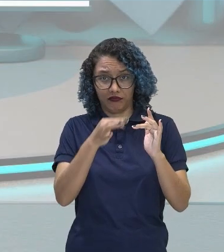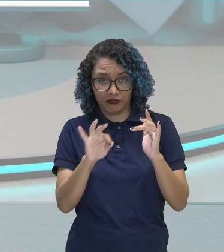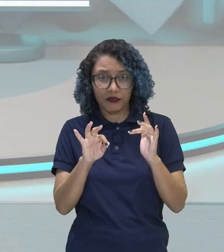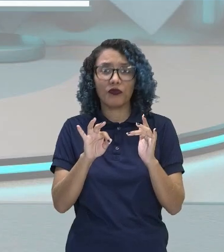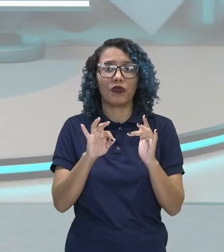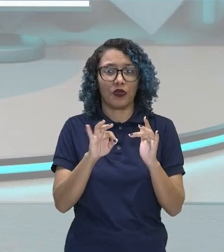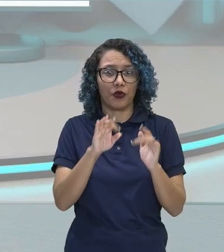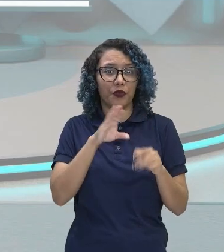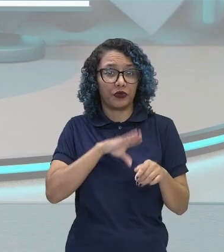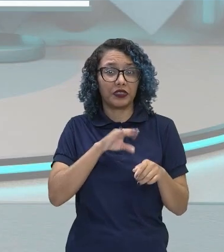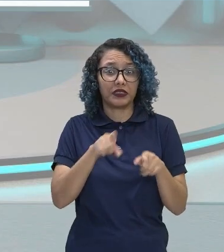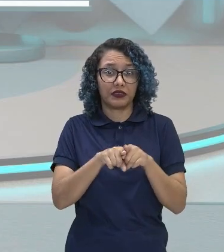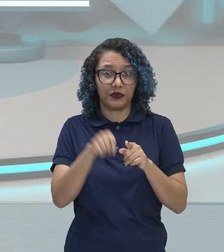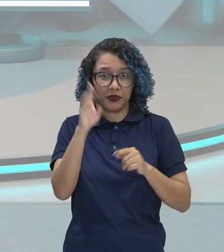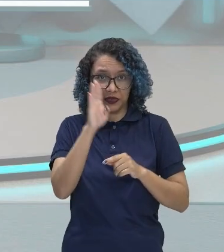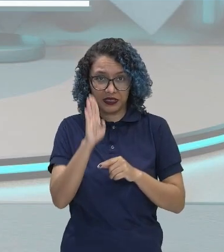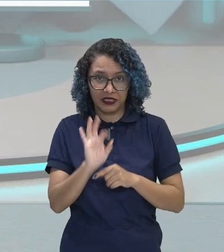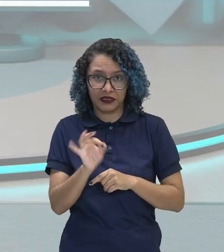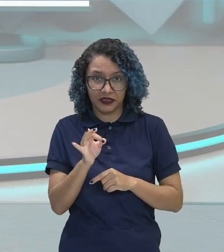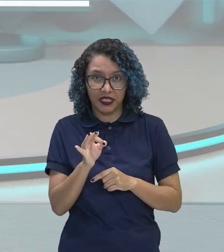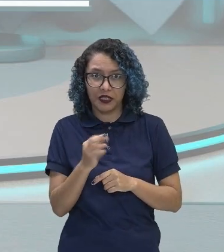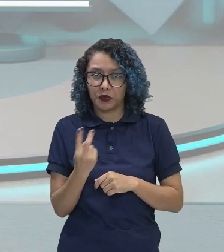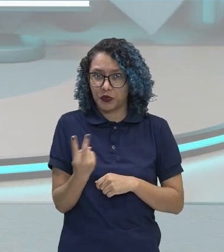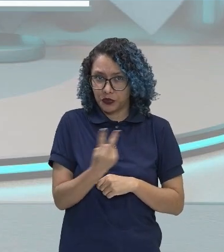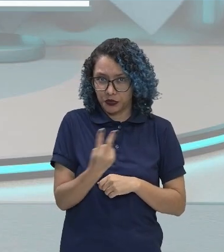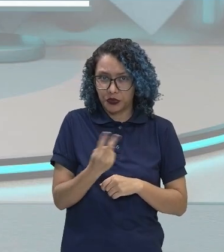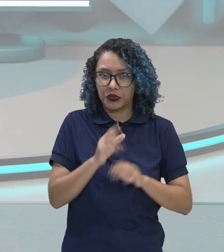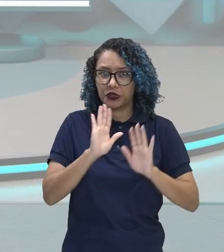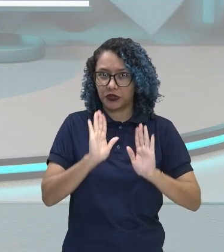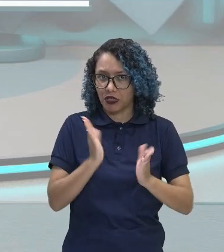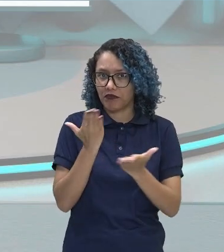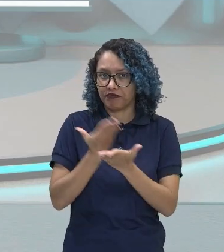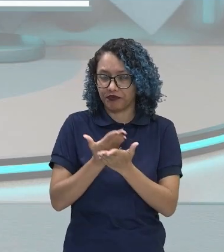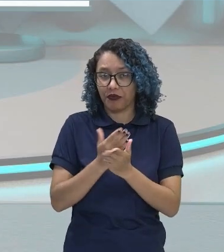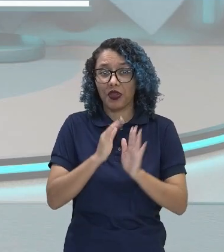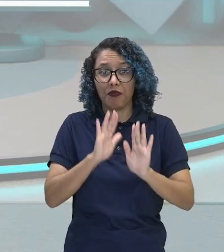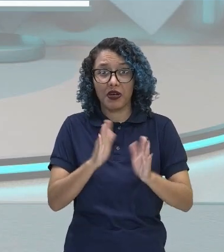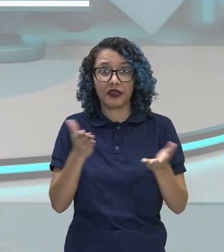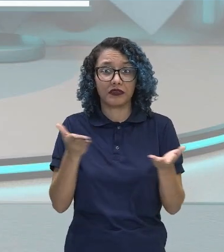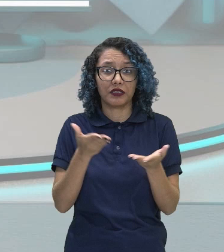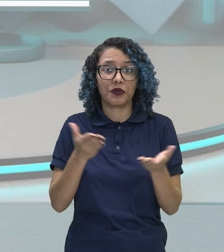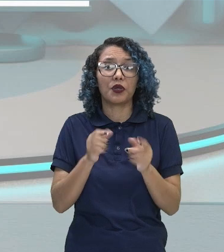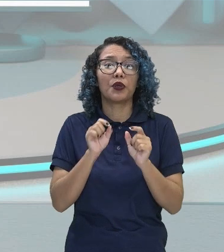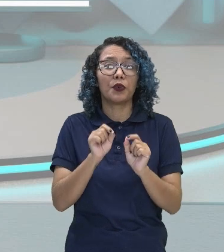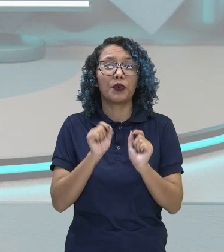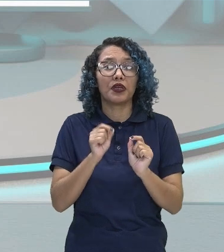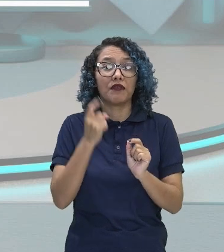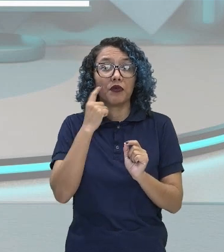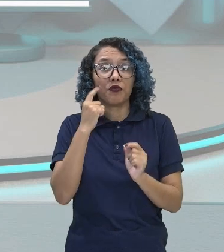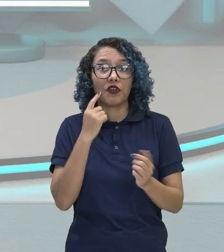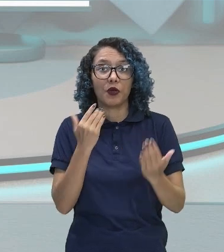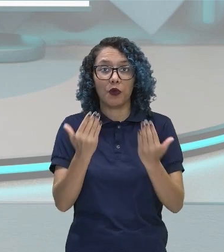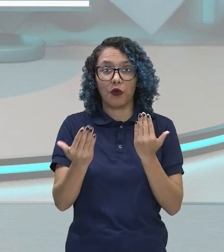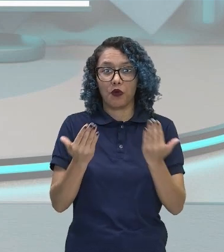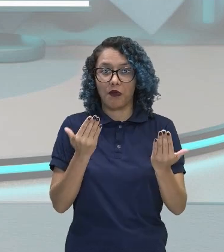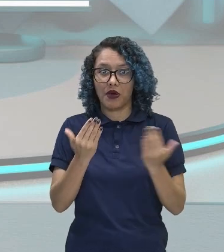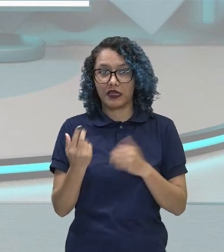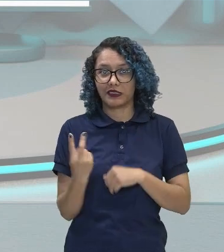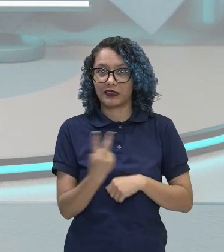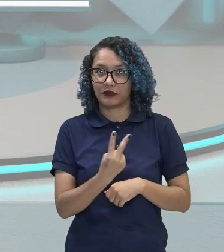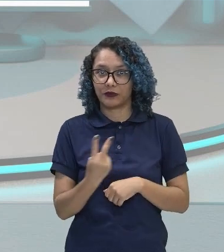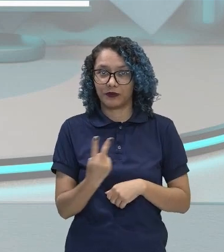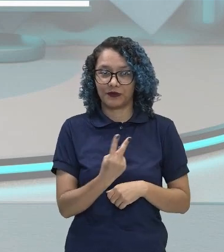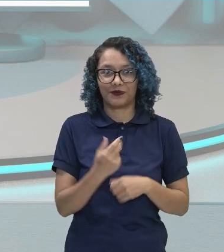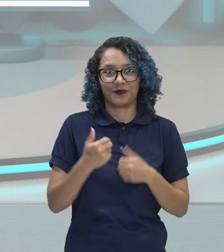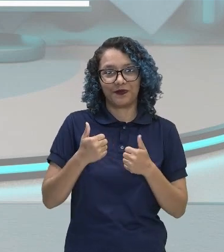português, vimos arcadismo brasileiro. E nesta aula nós vamos fazer algumas comparações entre os dois